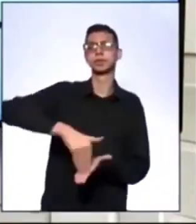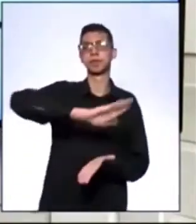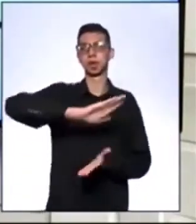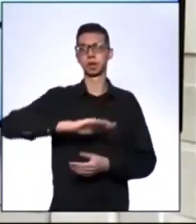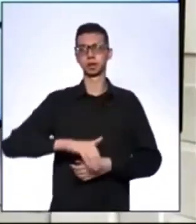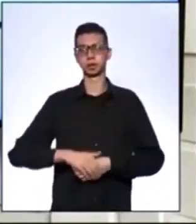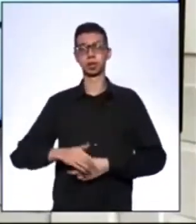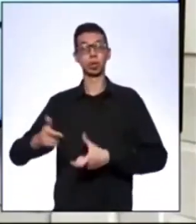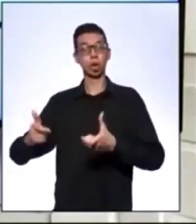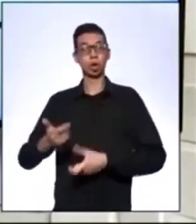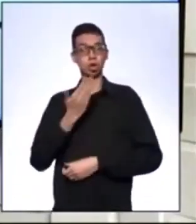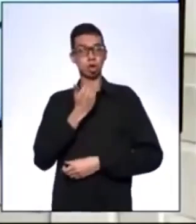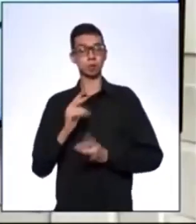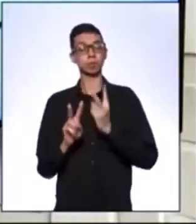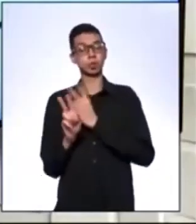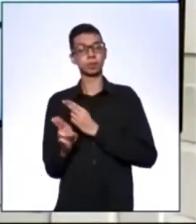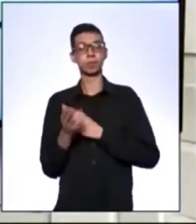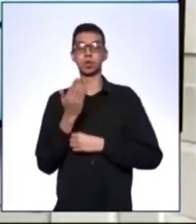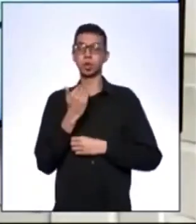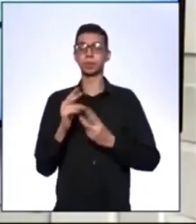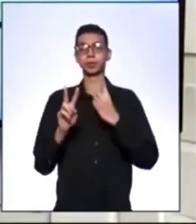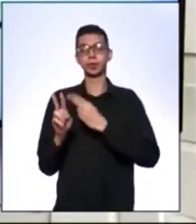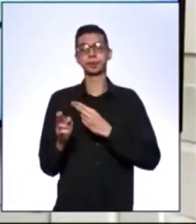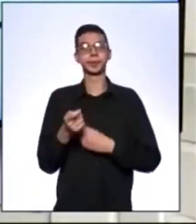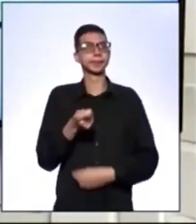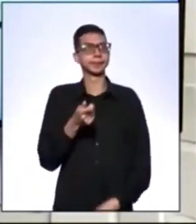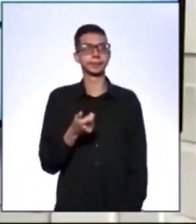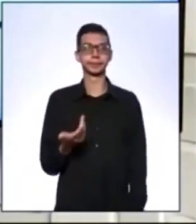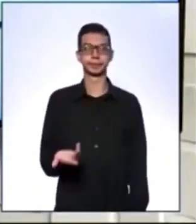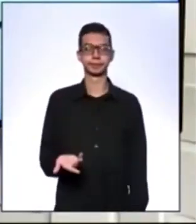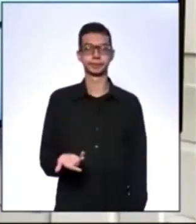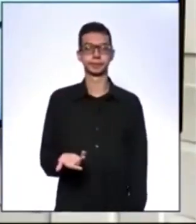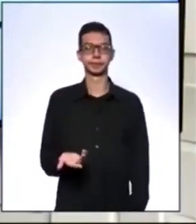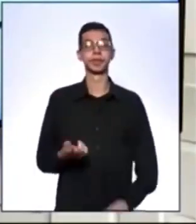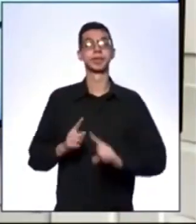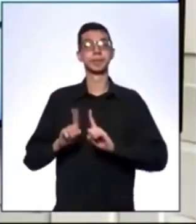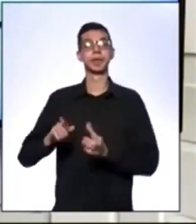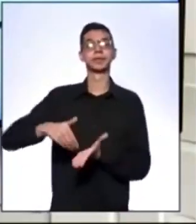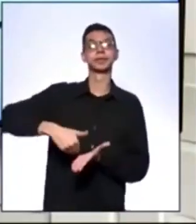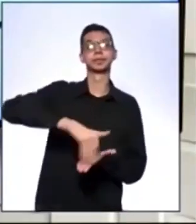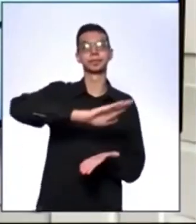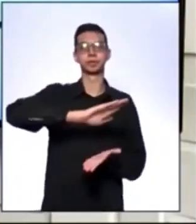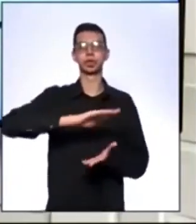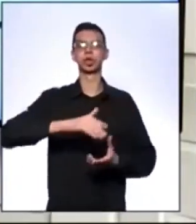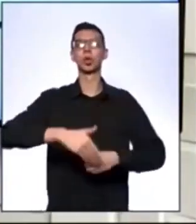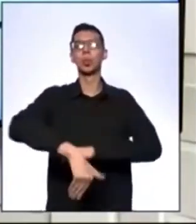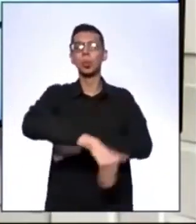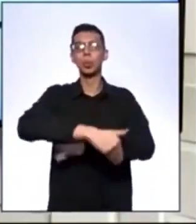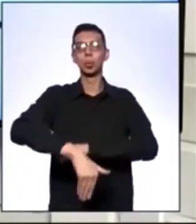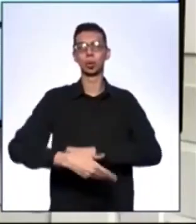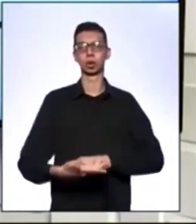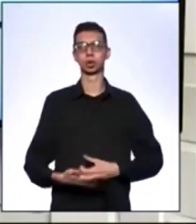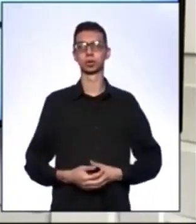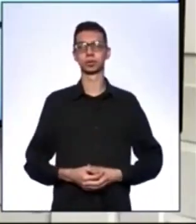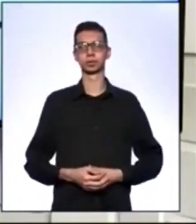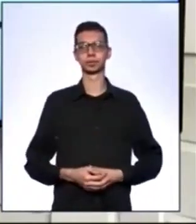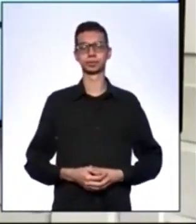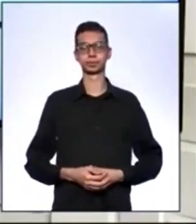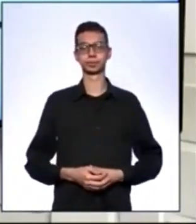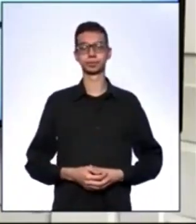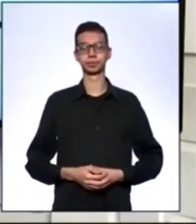onde ele come e dorme. Mal ele come, ele dorme. Ele foi despejado à rua.